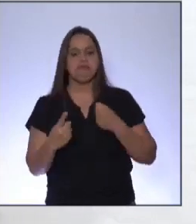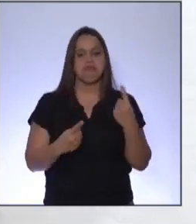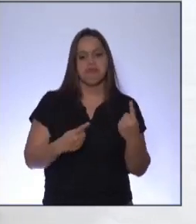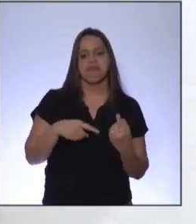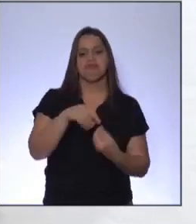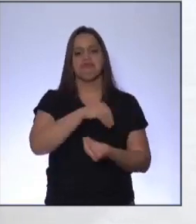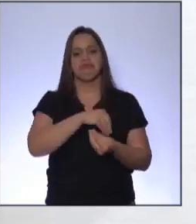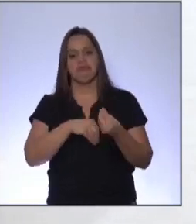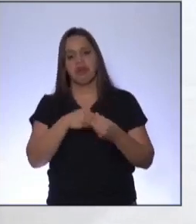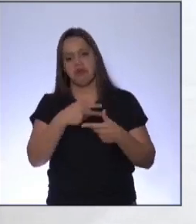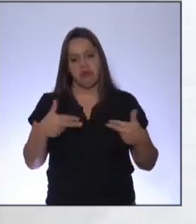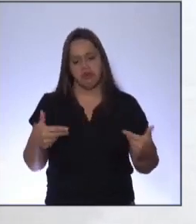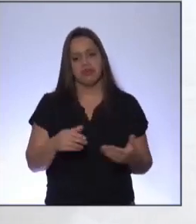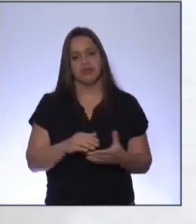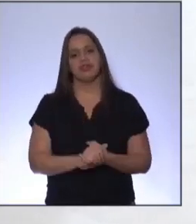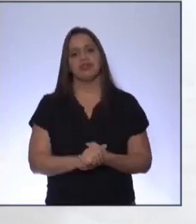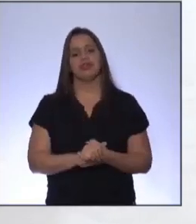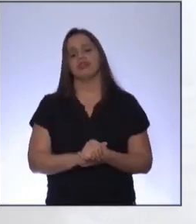coisa.